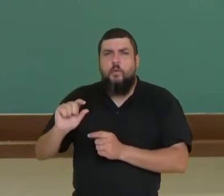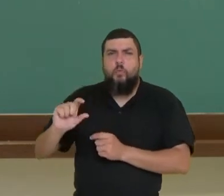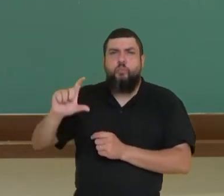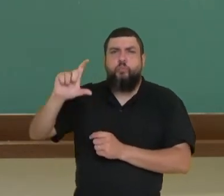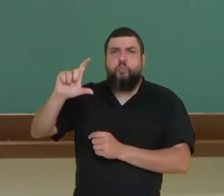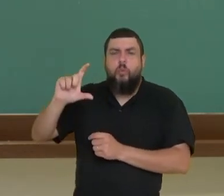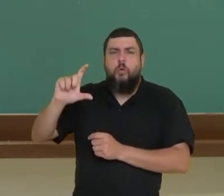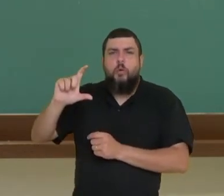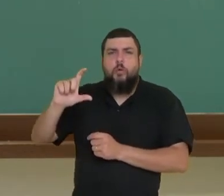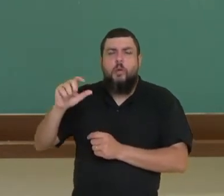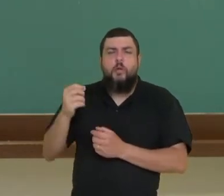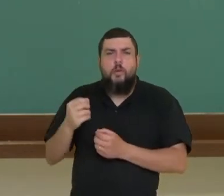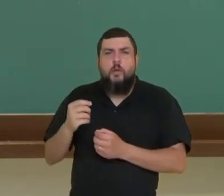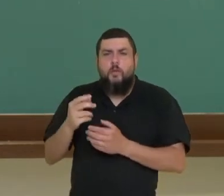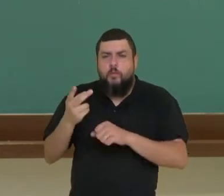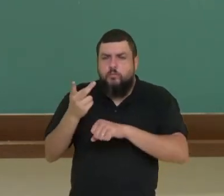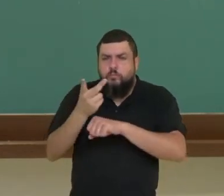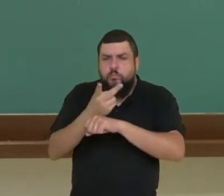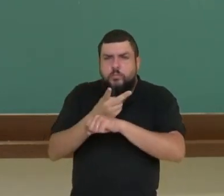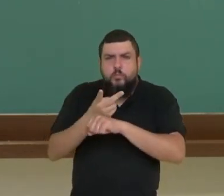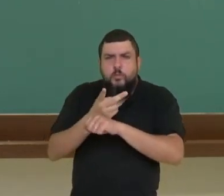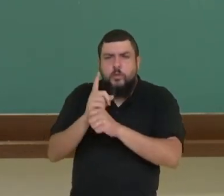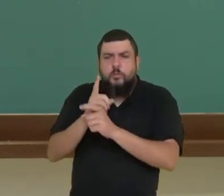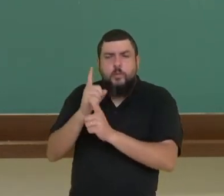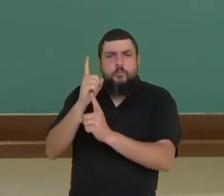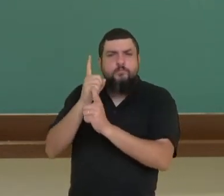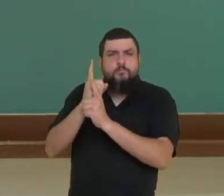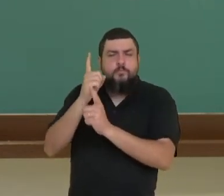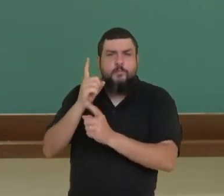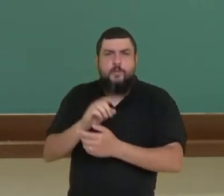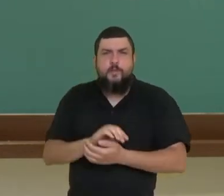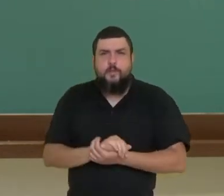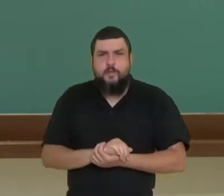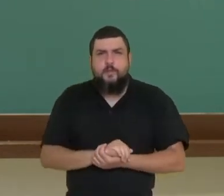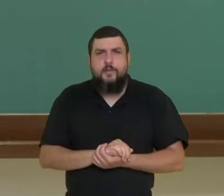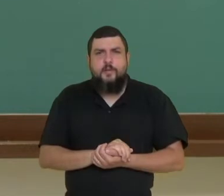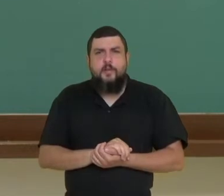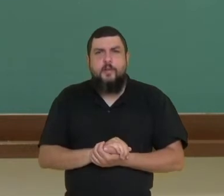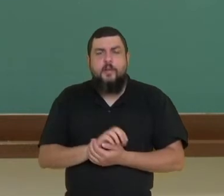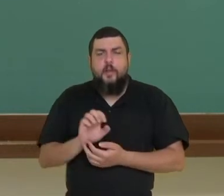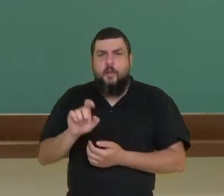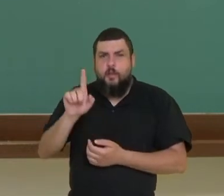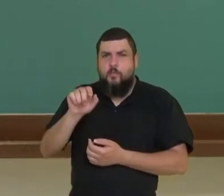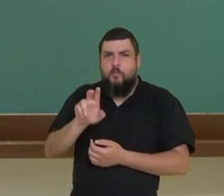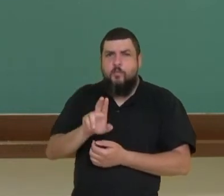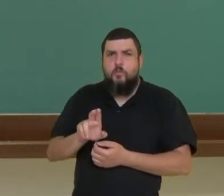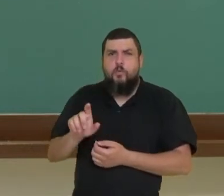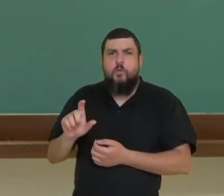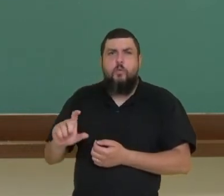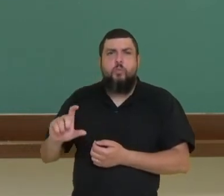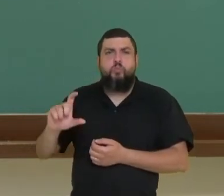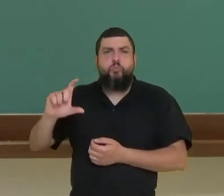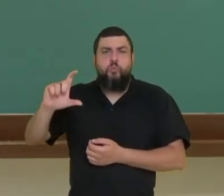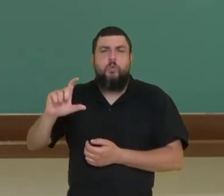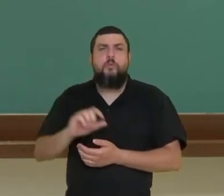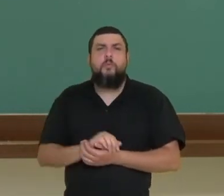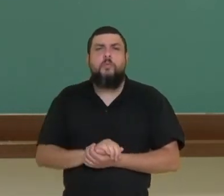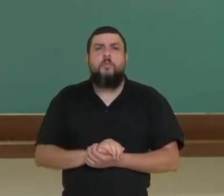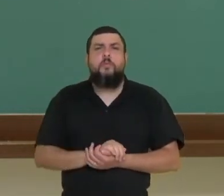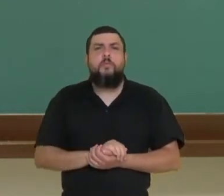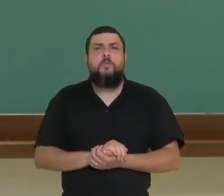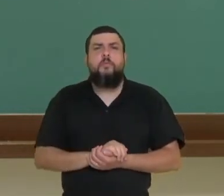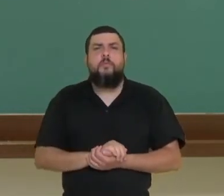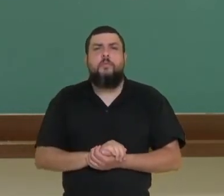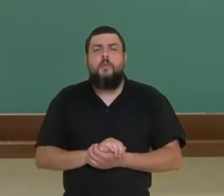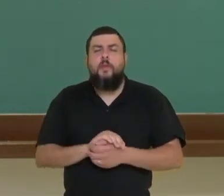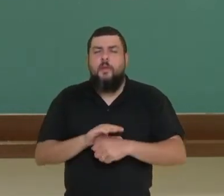de quadrinhos e vão encontrar um termo que foi utilizado, uma palavra aí, que foi utilizada no sentido aumentativo.